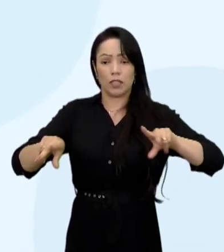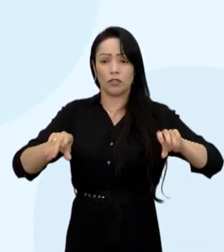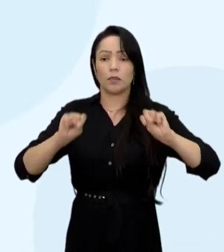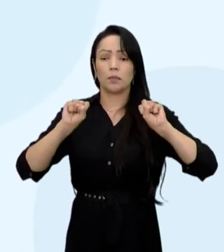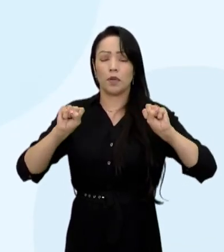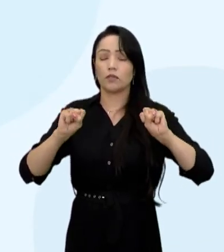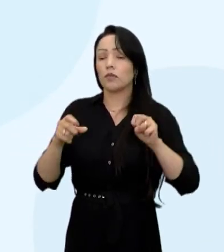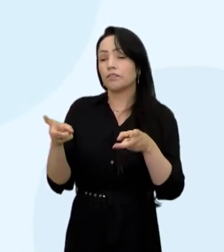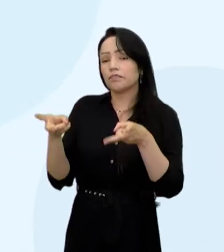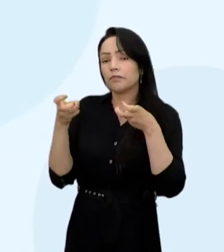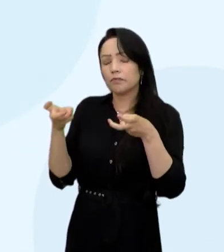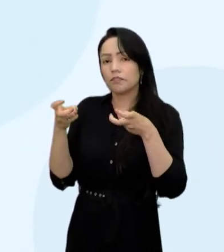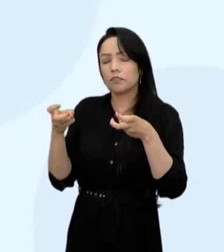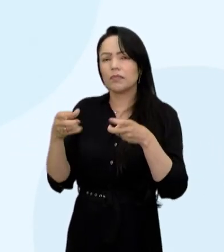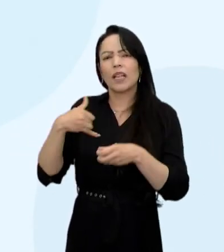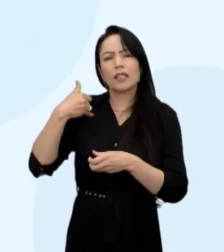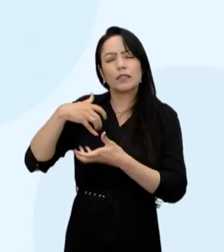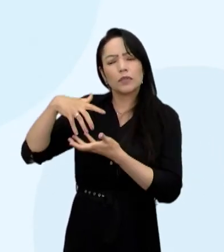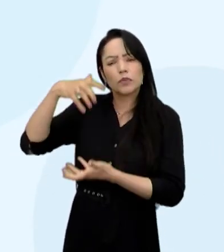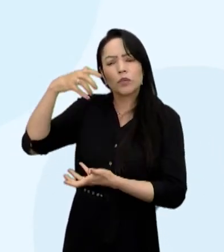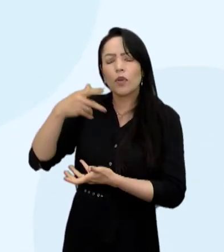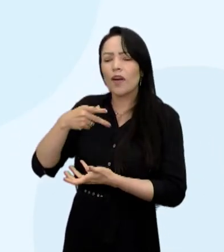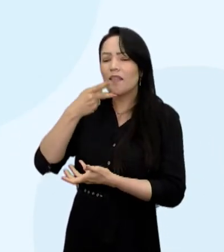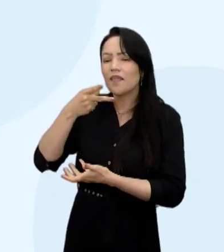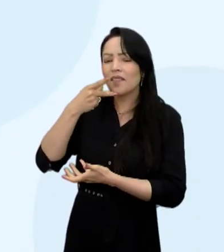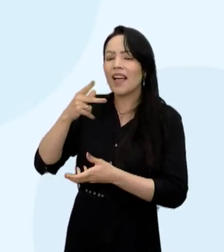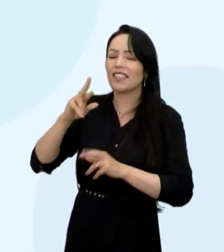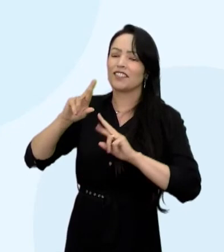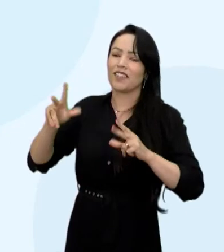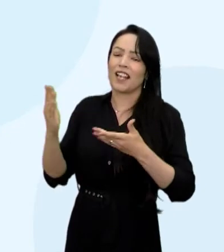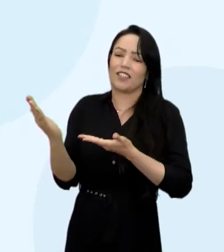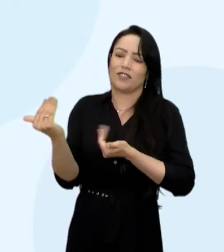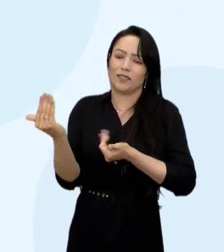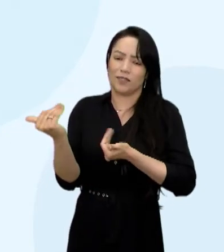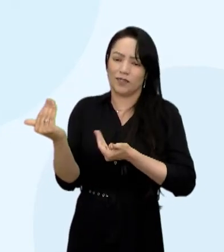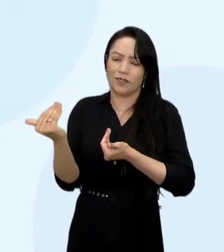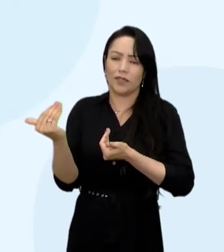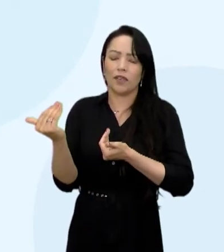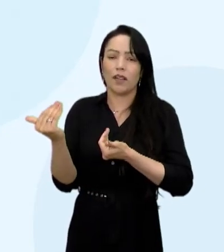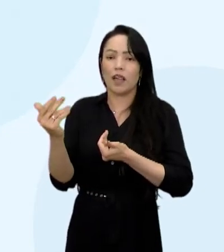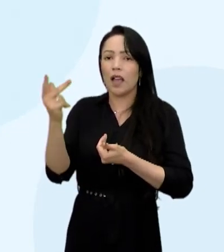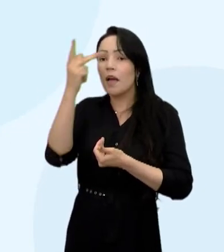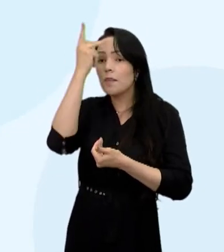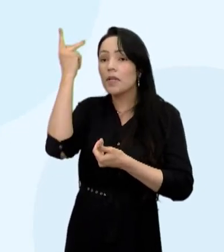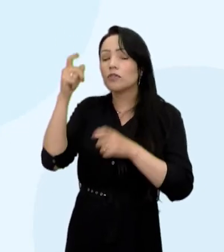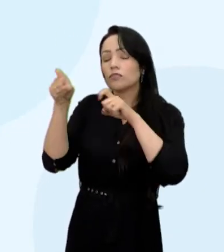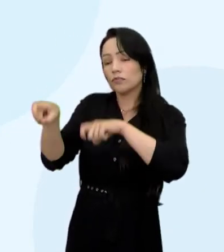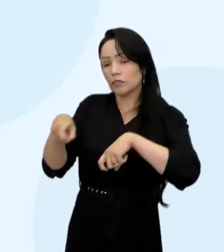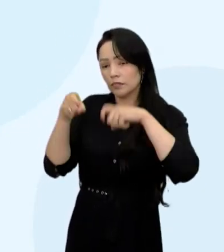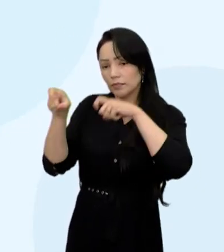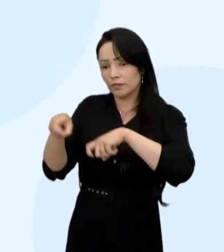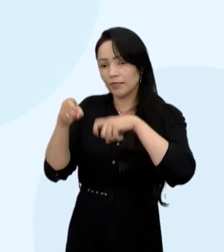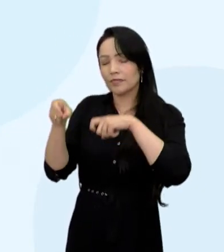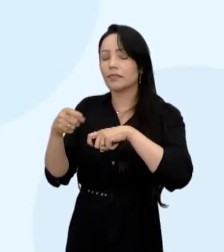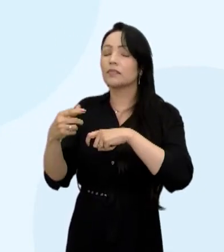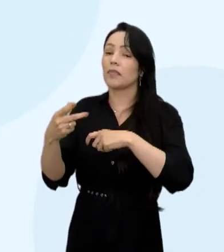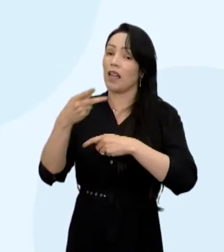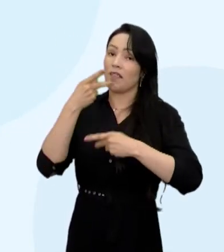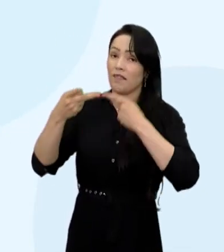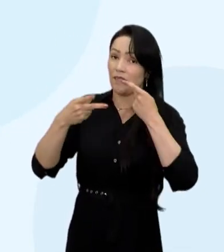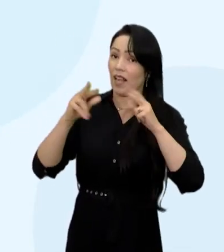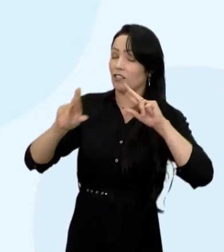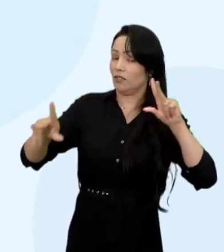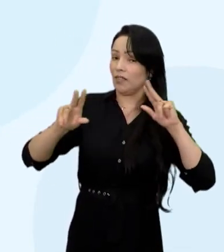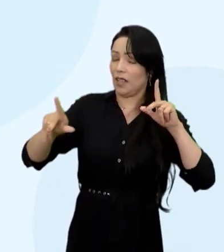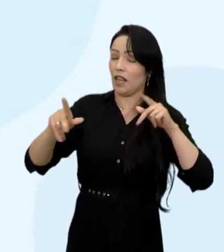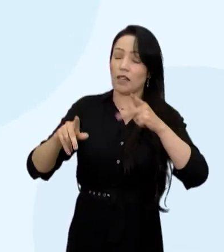por exemplo, que os mais idosos falam diferentemente dos adolescentes, que uma pessoa do campo fala diferentemente de uma pessoa da